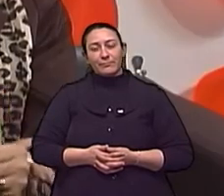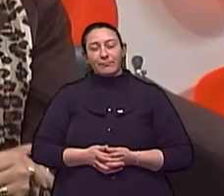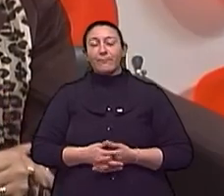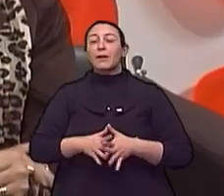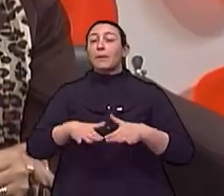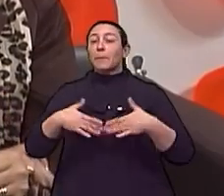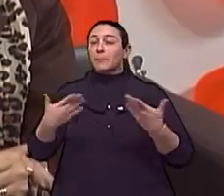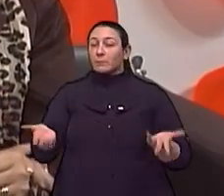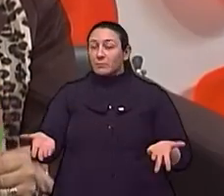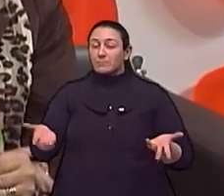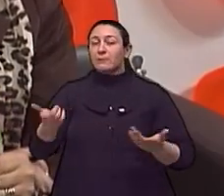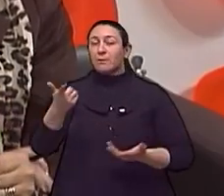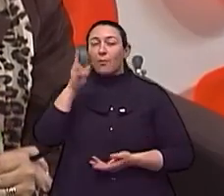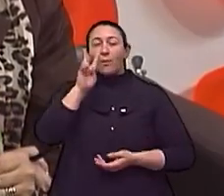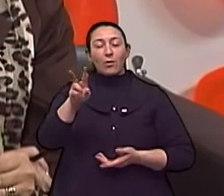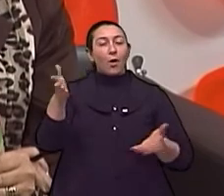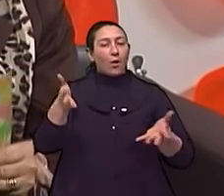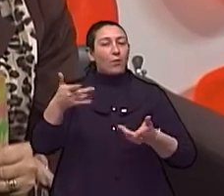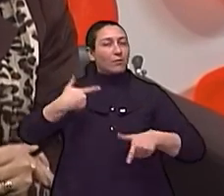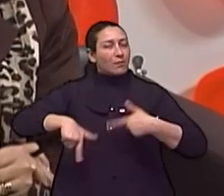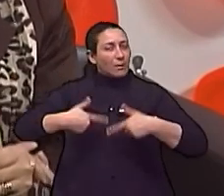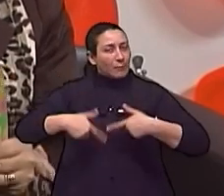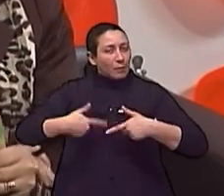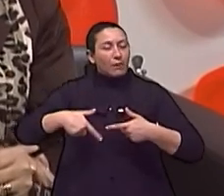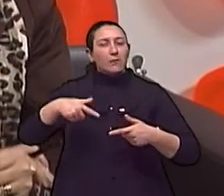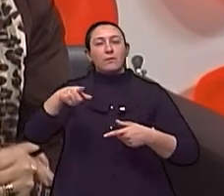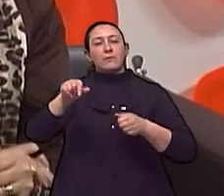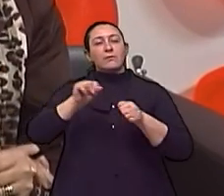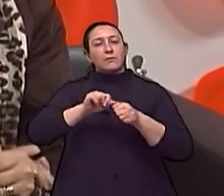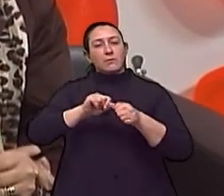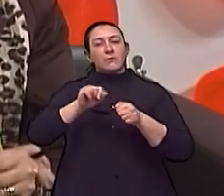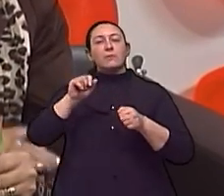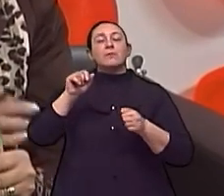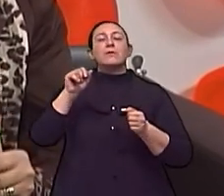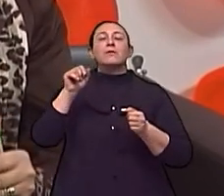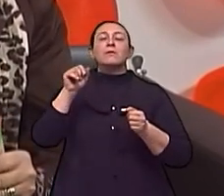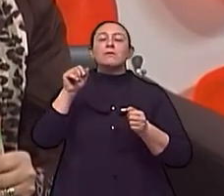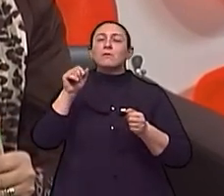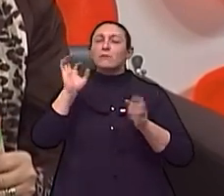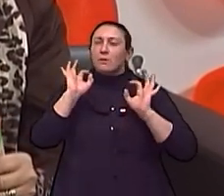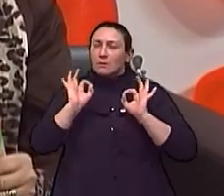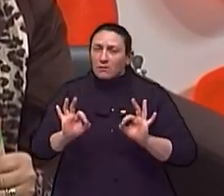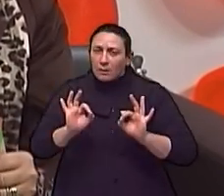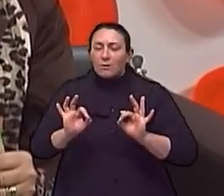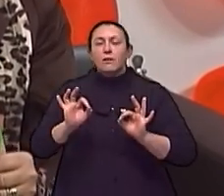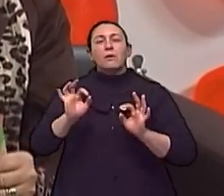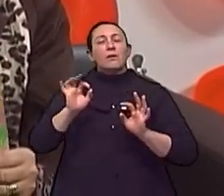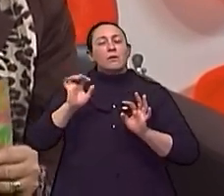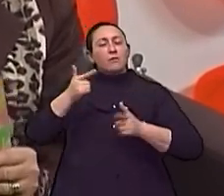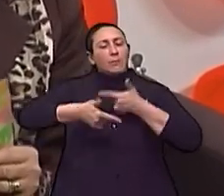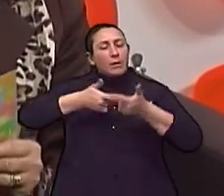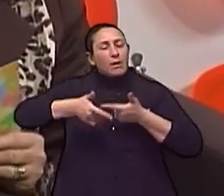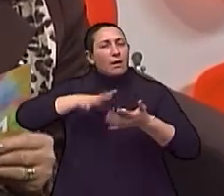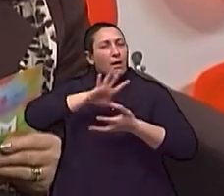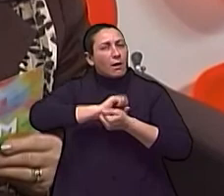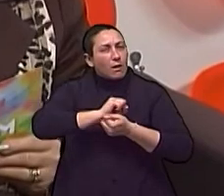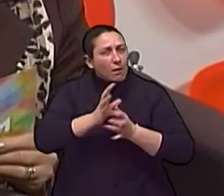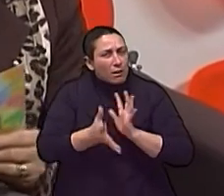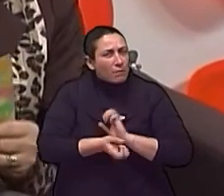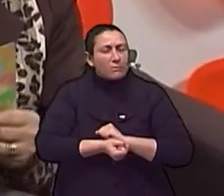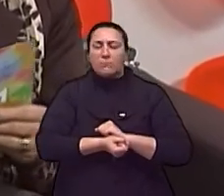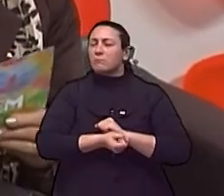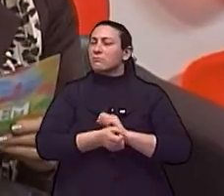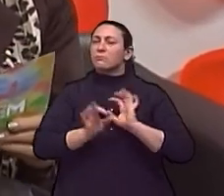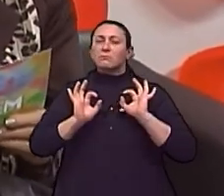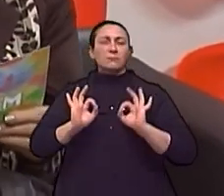Ah pois é a gente olhando esse trabalho a gente também se Encanta Dona Alice é um trabalho de arte ultrapassou